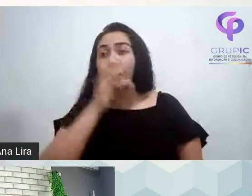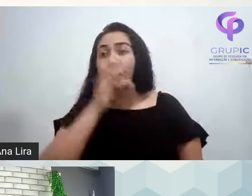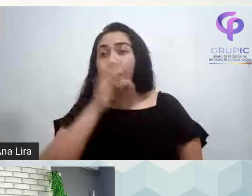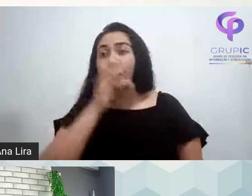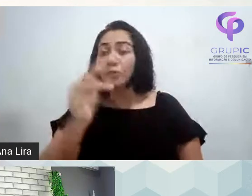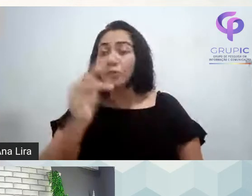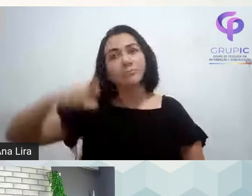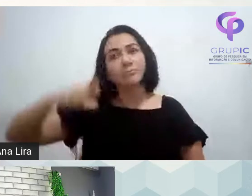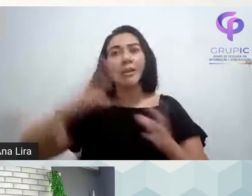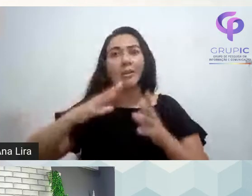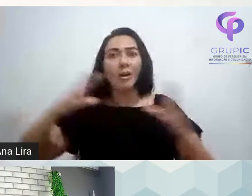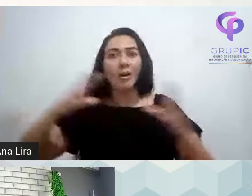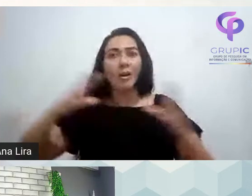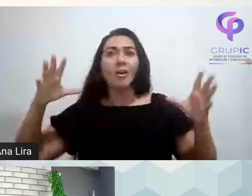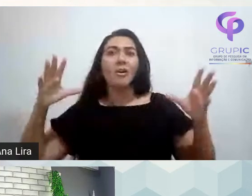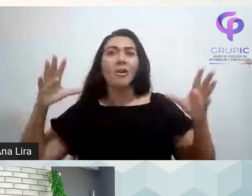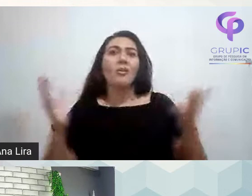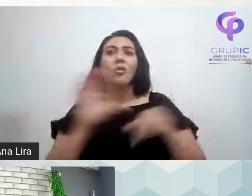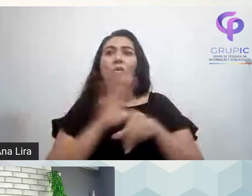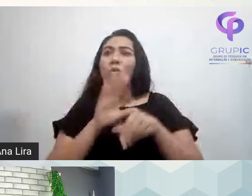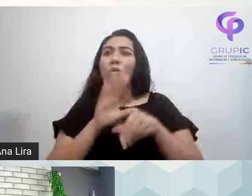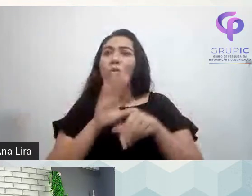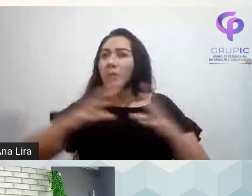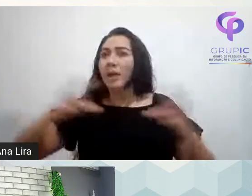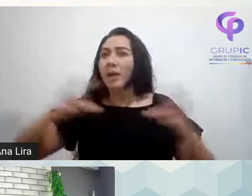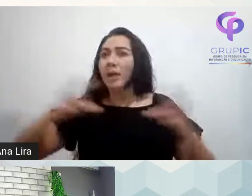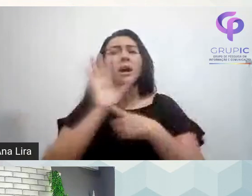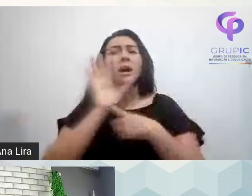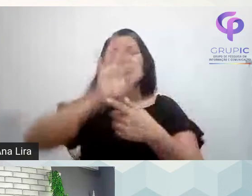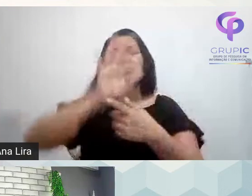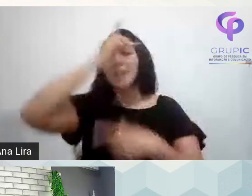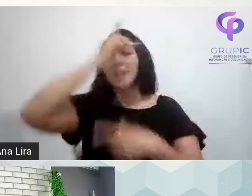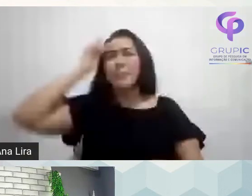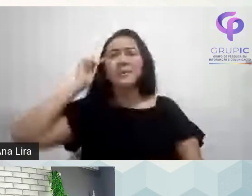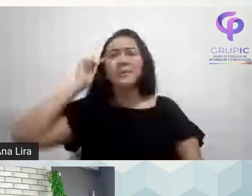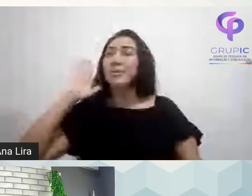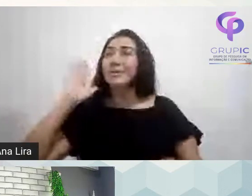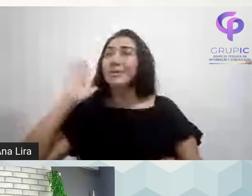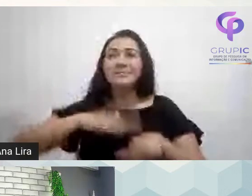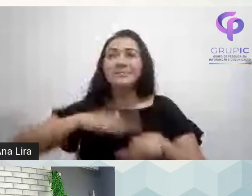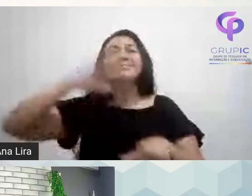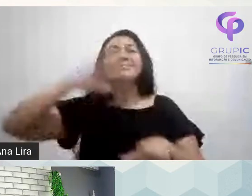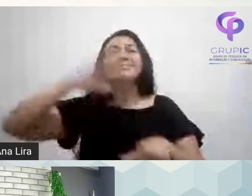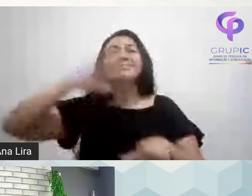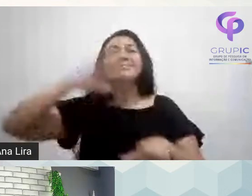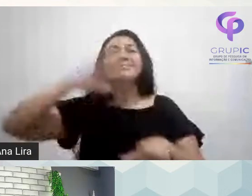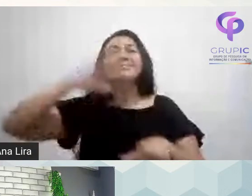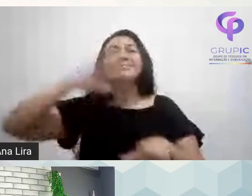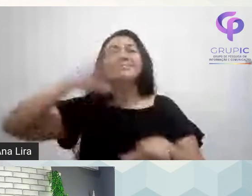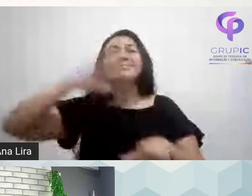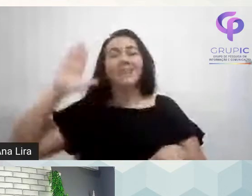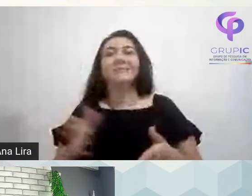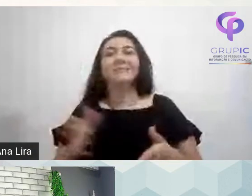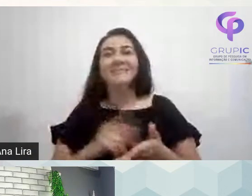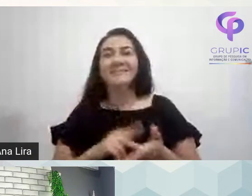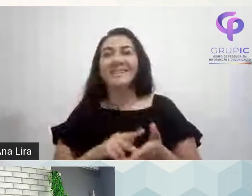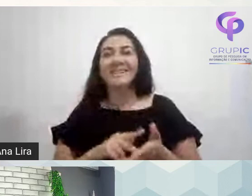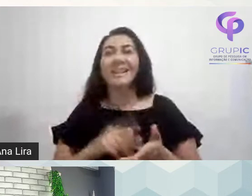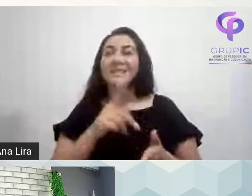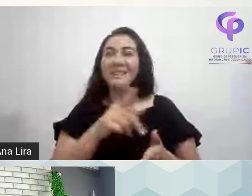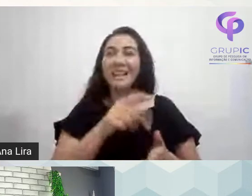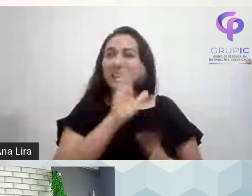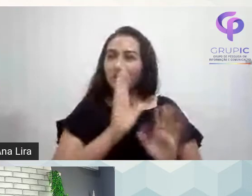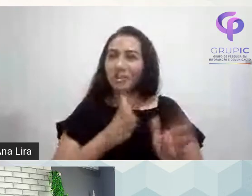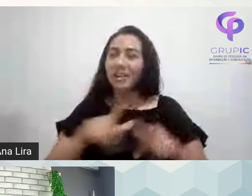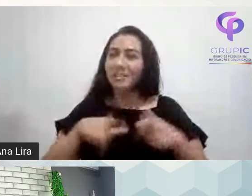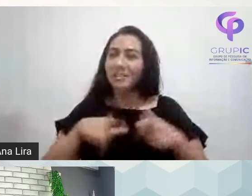são mais de 1, 2 e chegando até 5 milhões. Então, para vocês verem que são valores bem expressivos e sim, tem